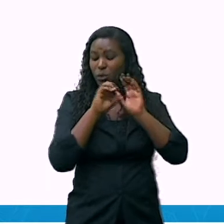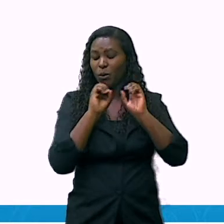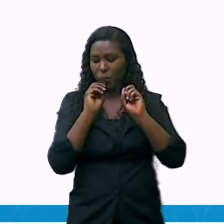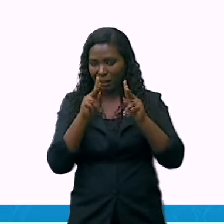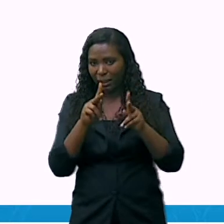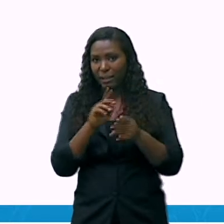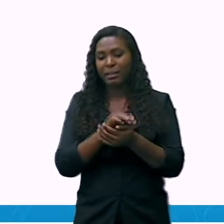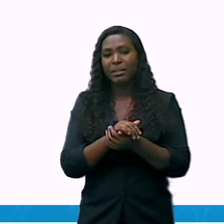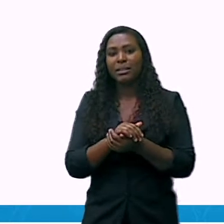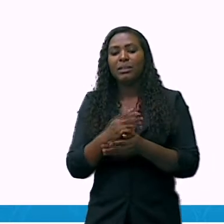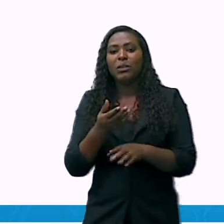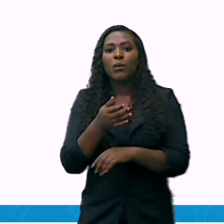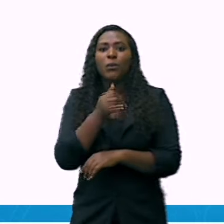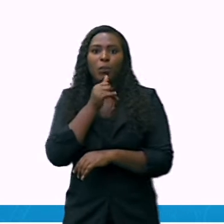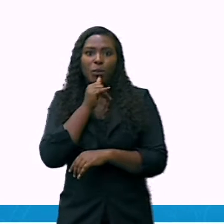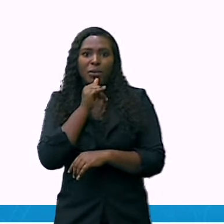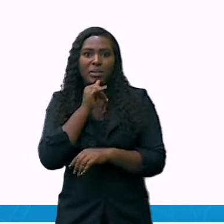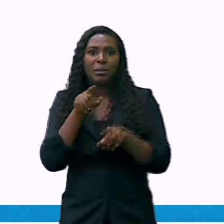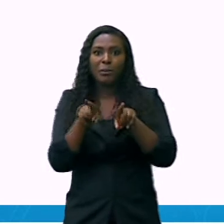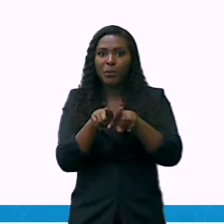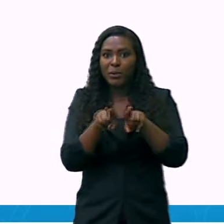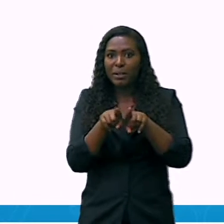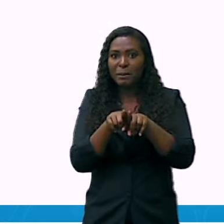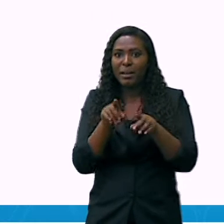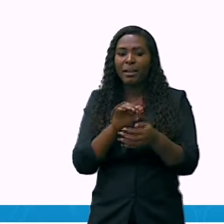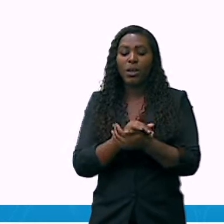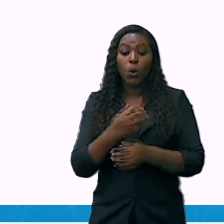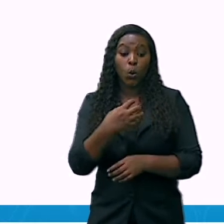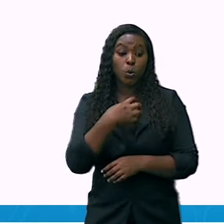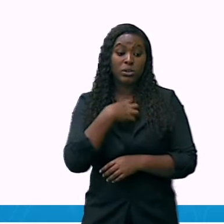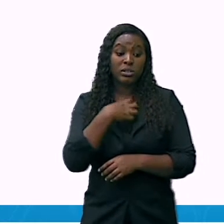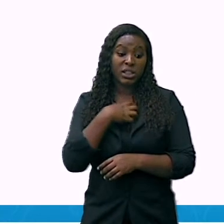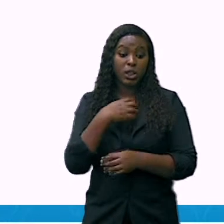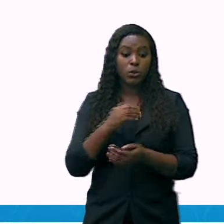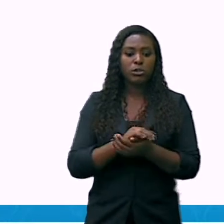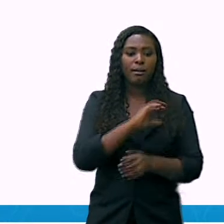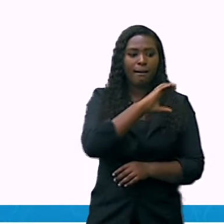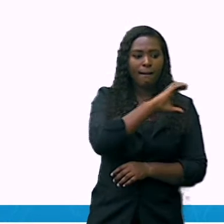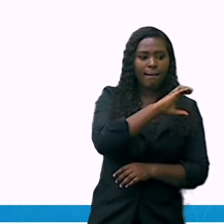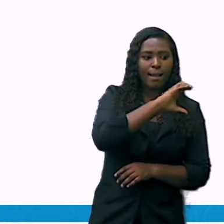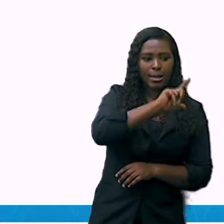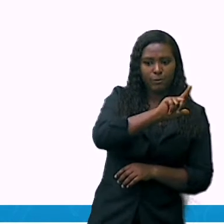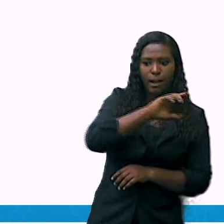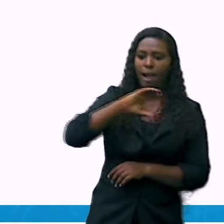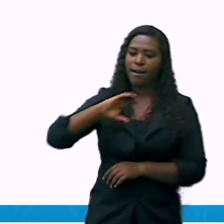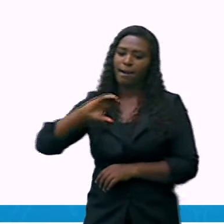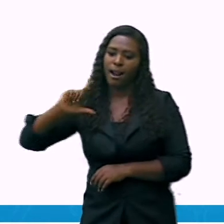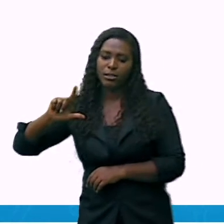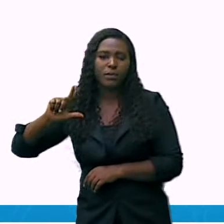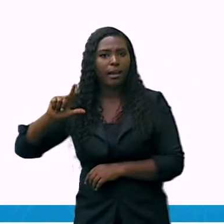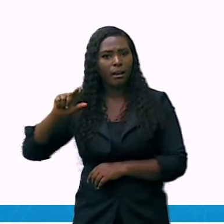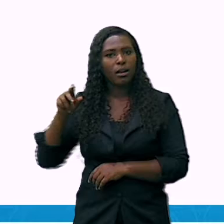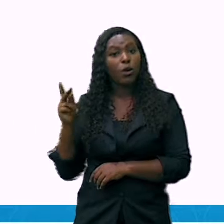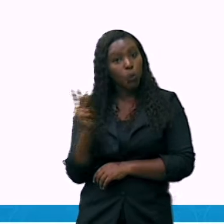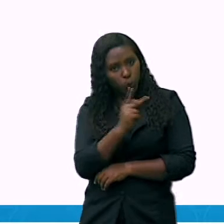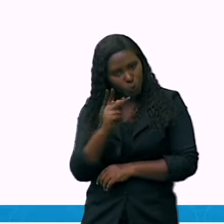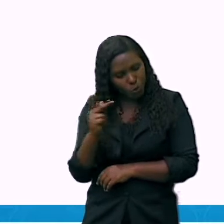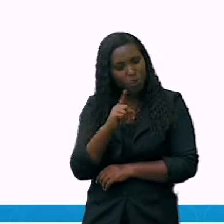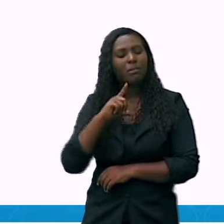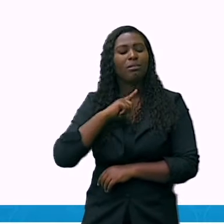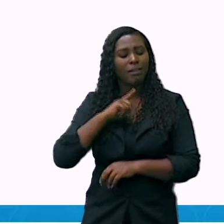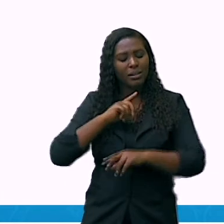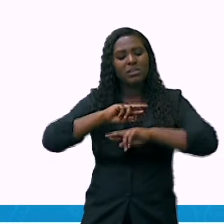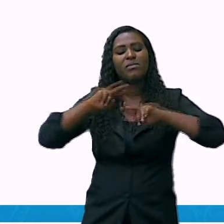as distintas formas de classificação entre eles. Vamos iniciar